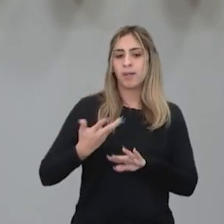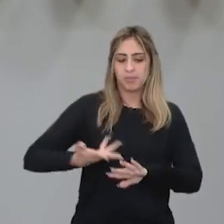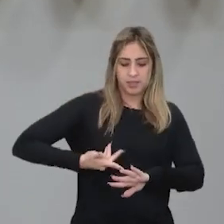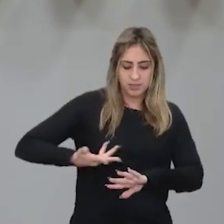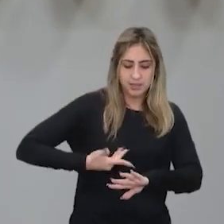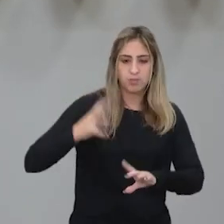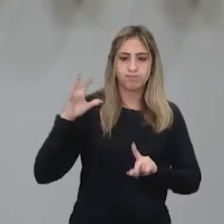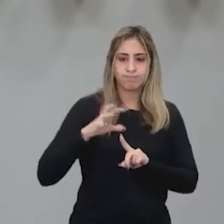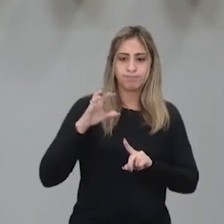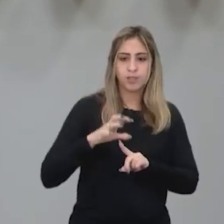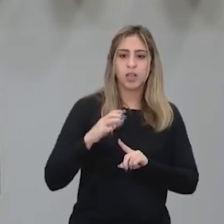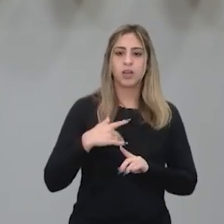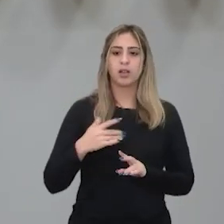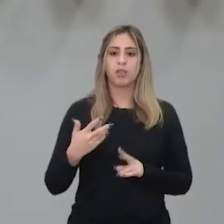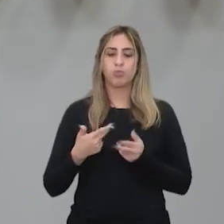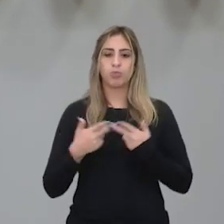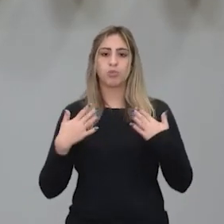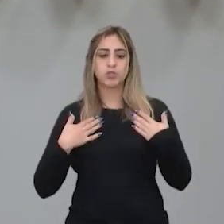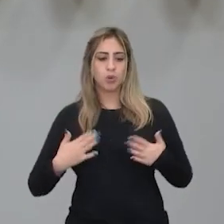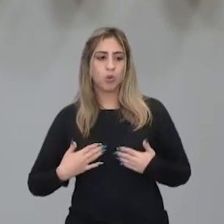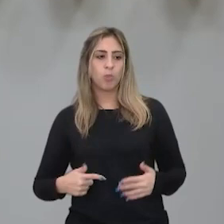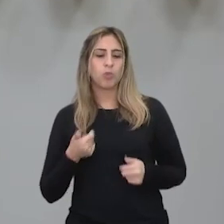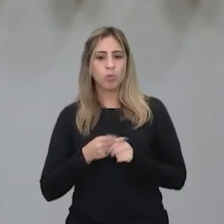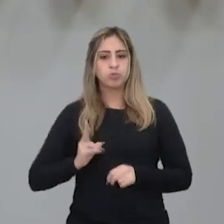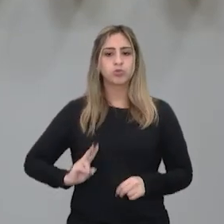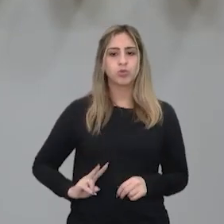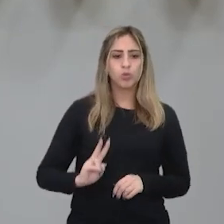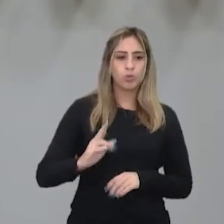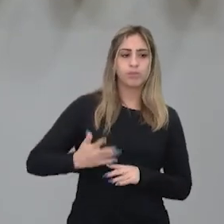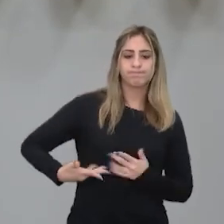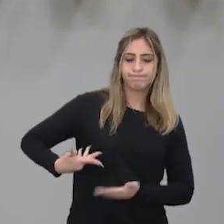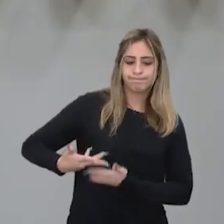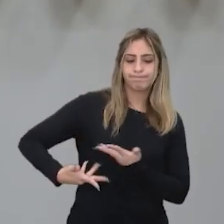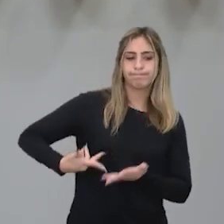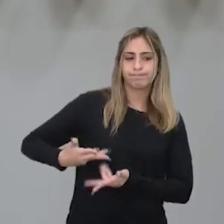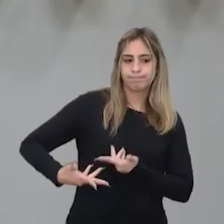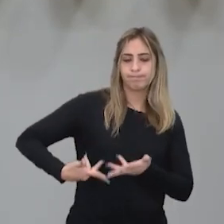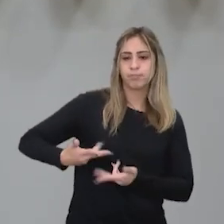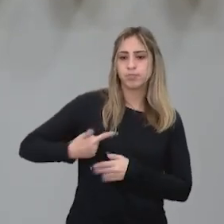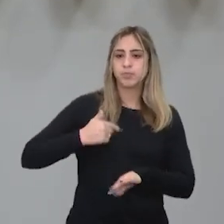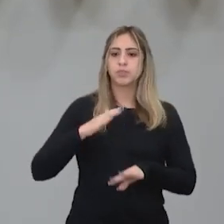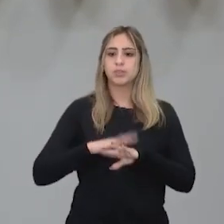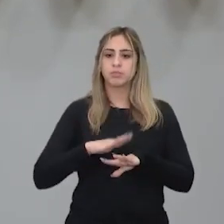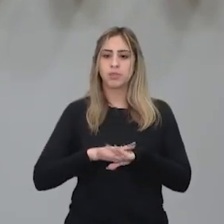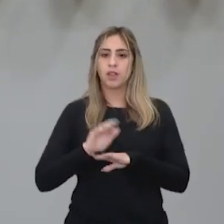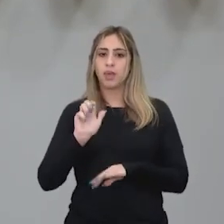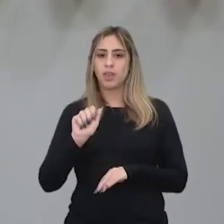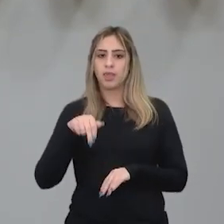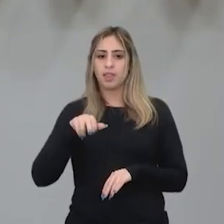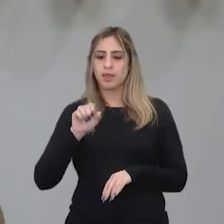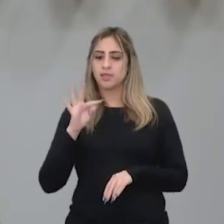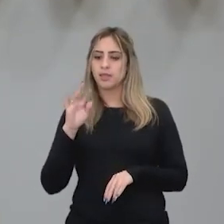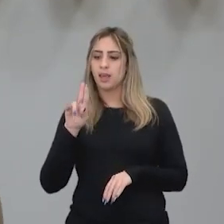uma altitude, onde seu corpo tá ali com o que a gente chama de homeostase, né?